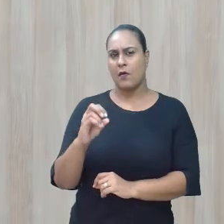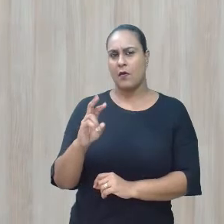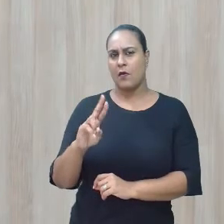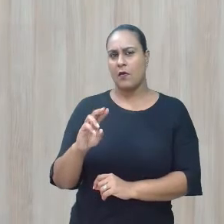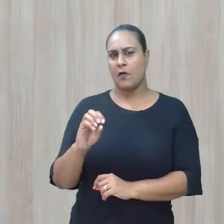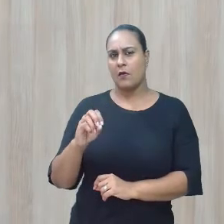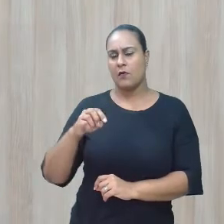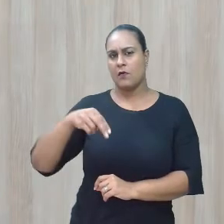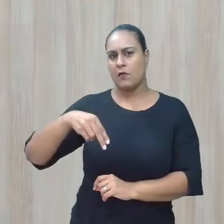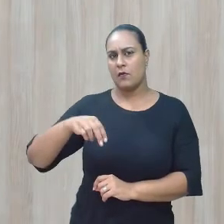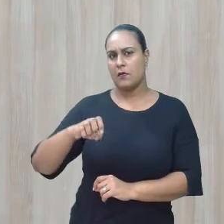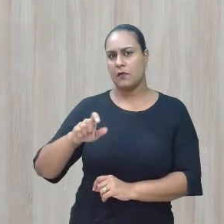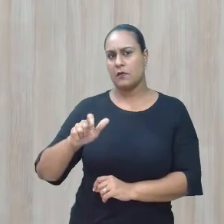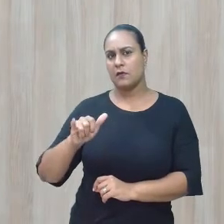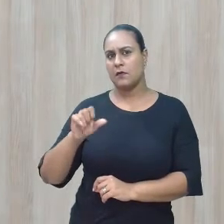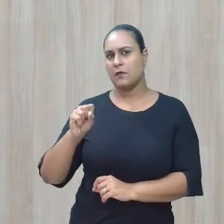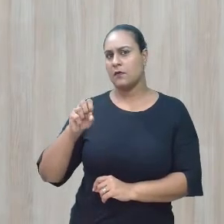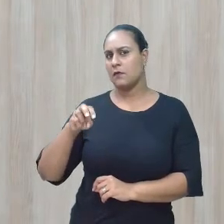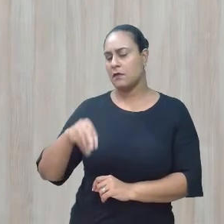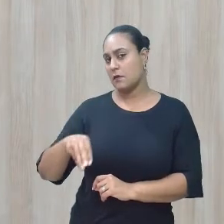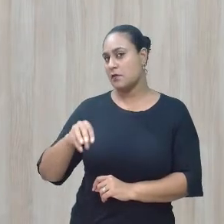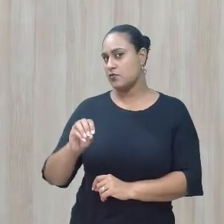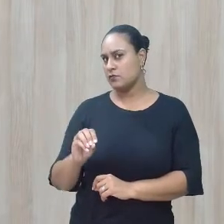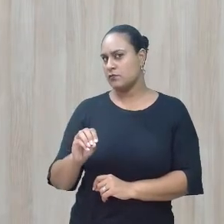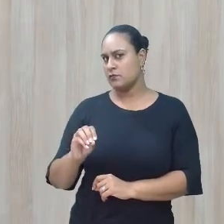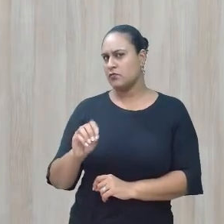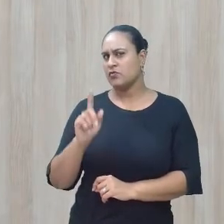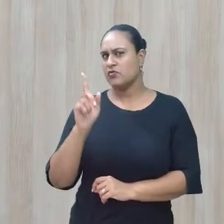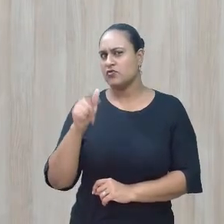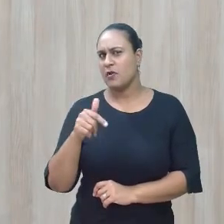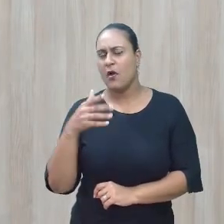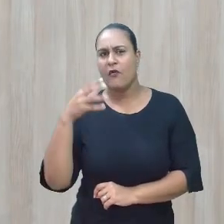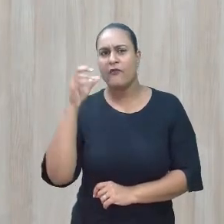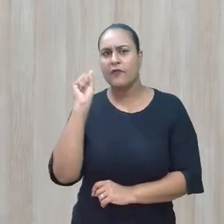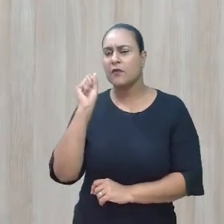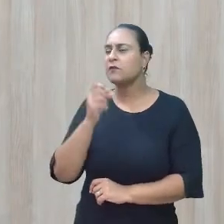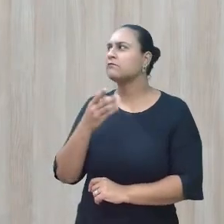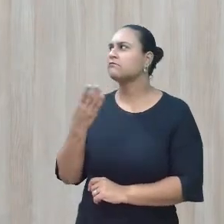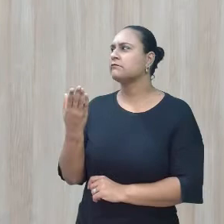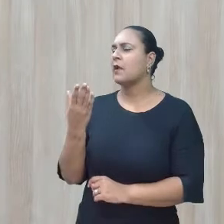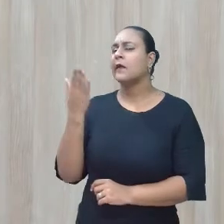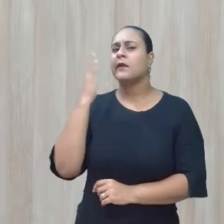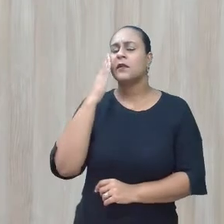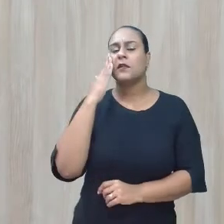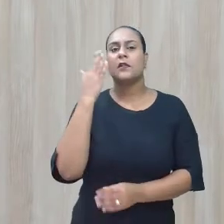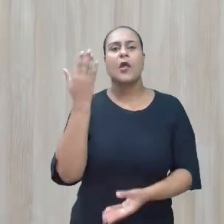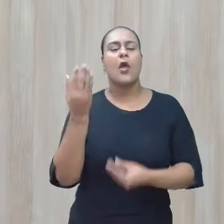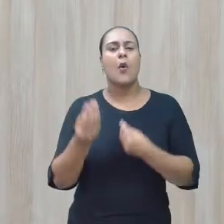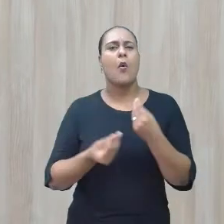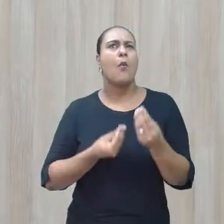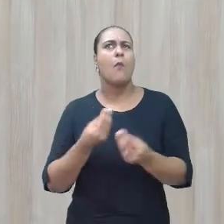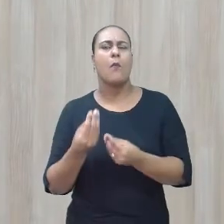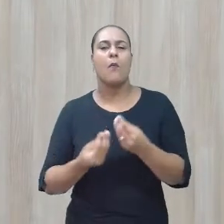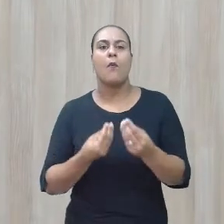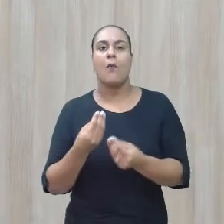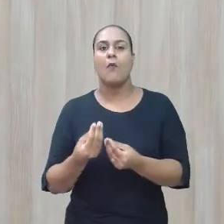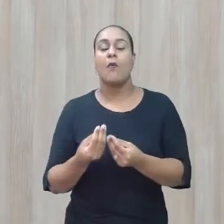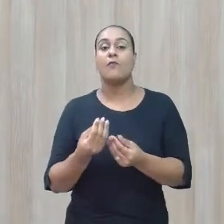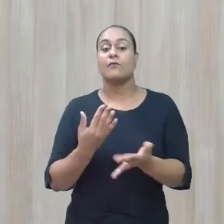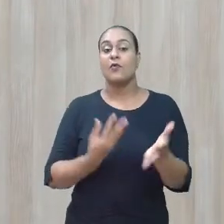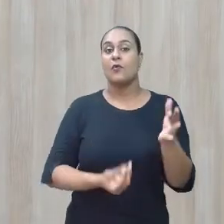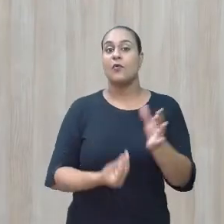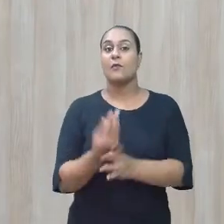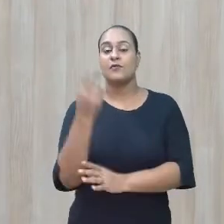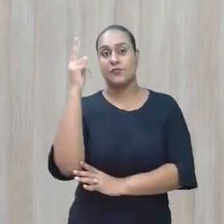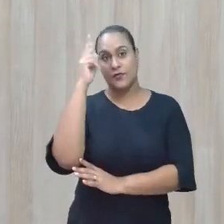ouvido esse termo coronel. Então, a gente vai começar a entender um pouco como é que surgiu a figura do coronel na história do Brasil.